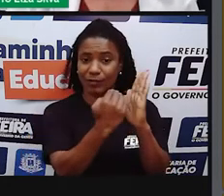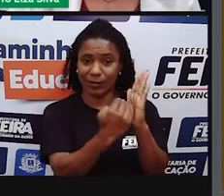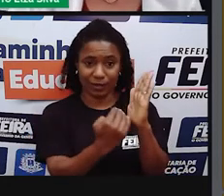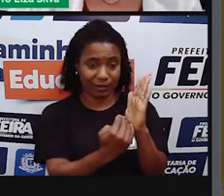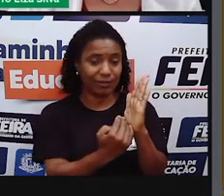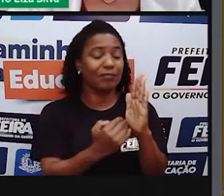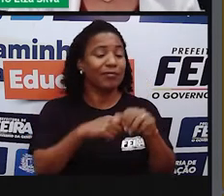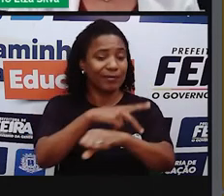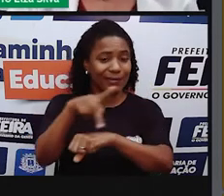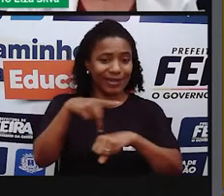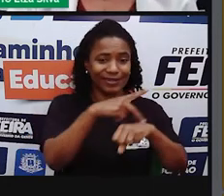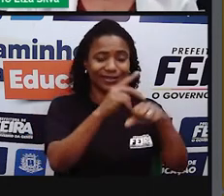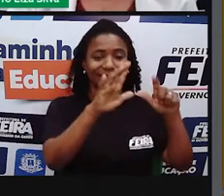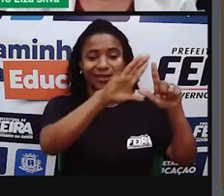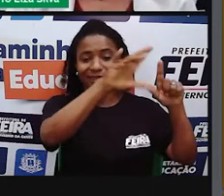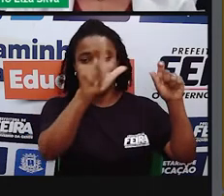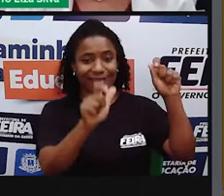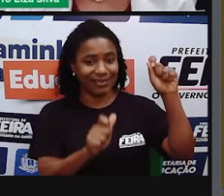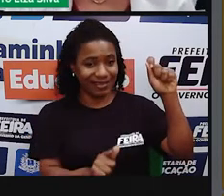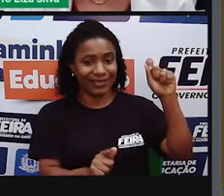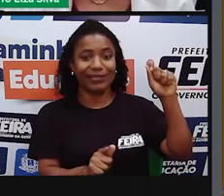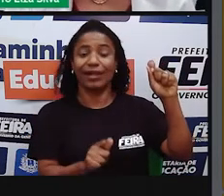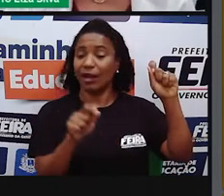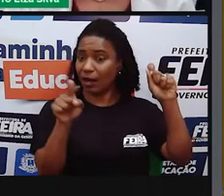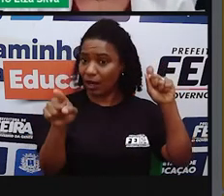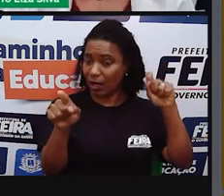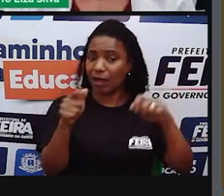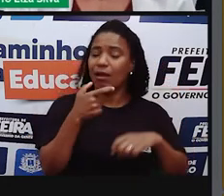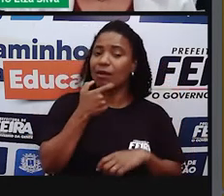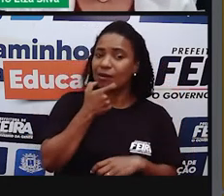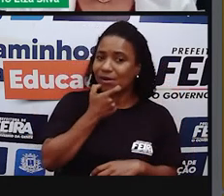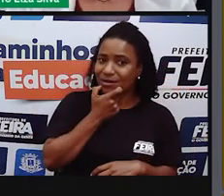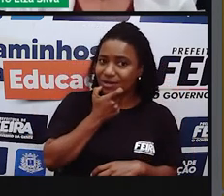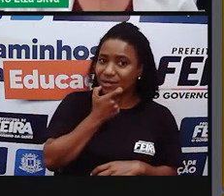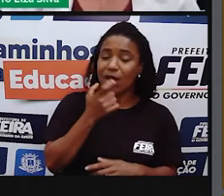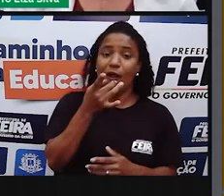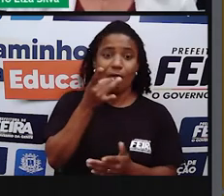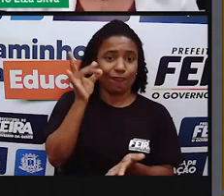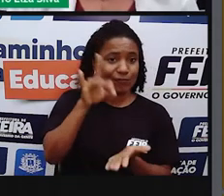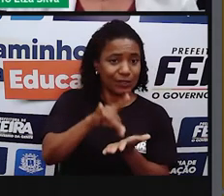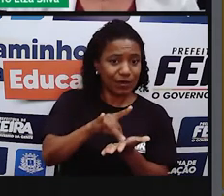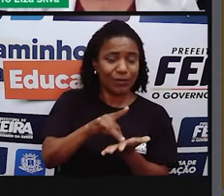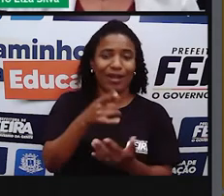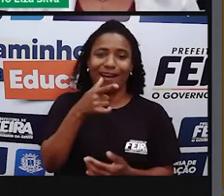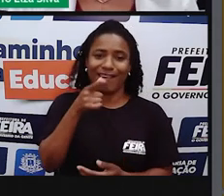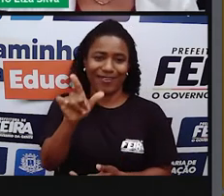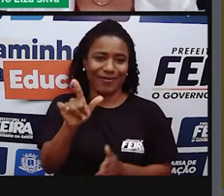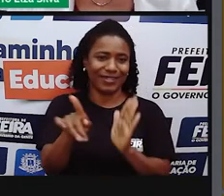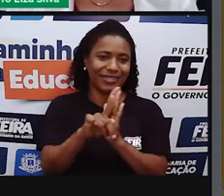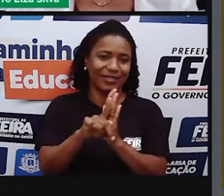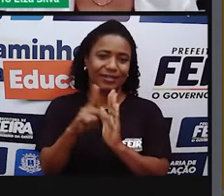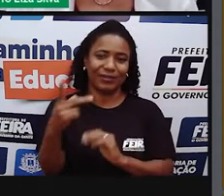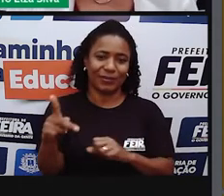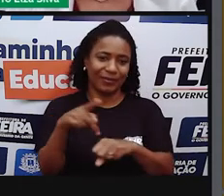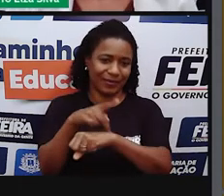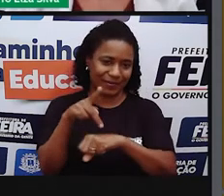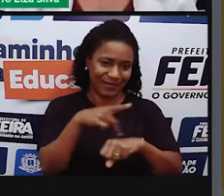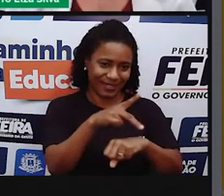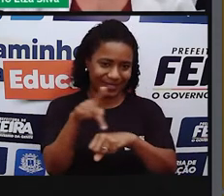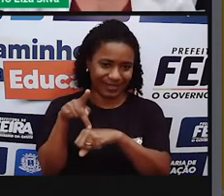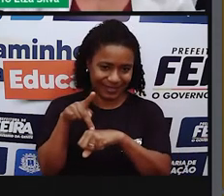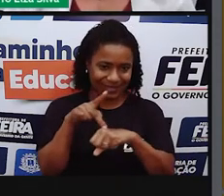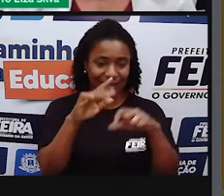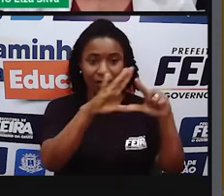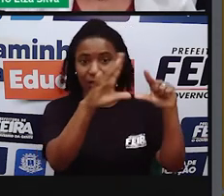da África, onde o inglês é língua oficial. Mas antes, é importante que a gente destaque que, de um